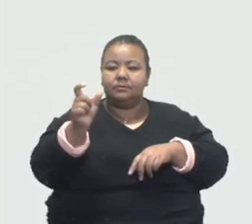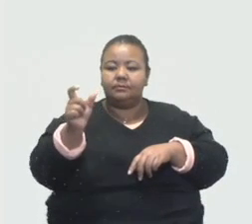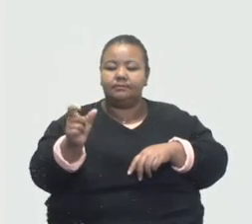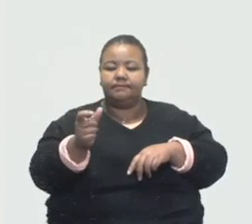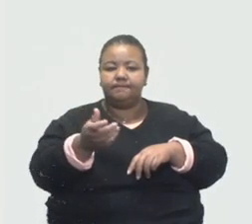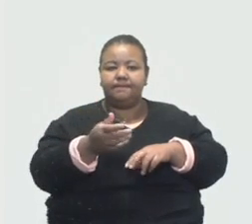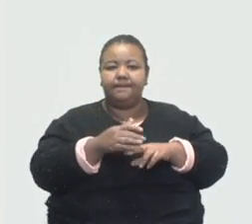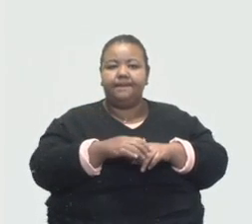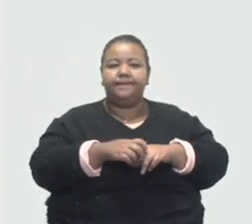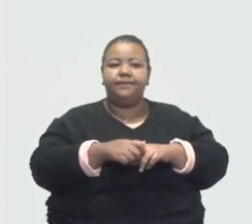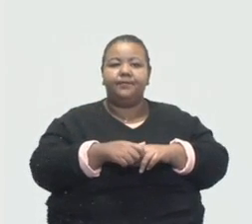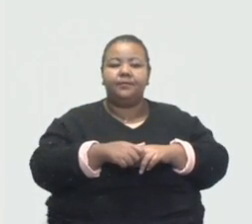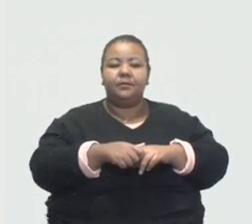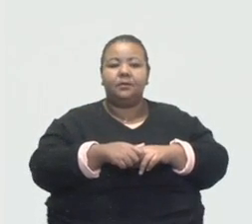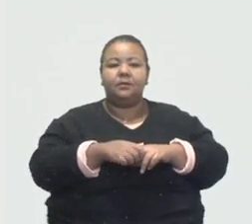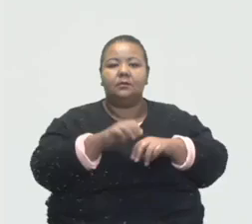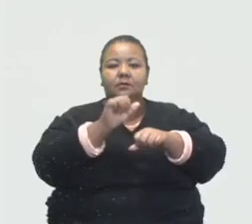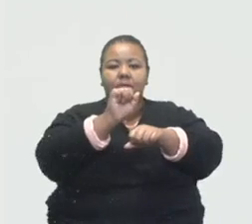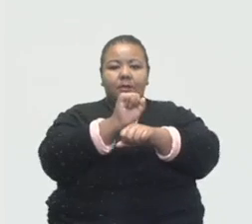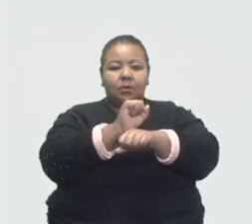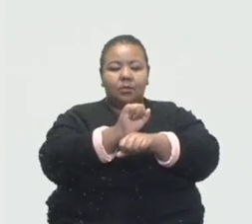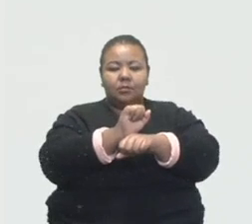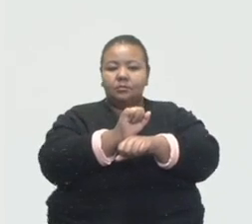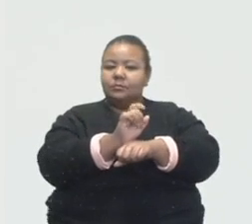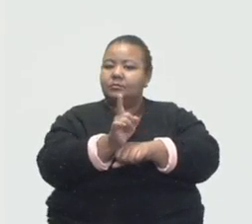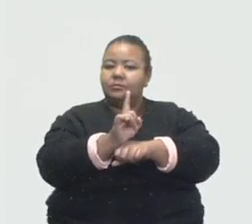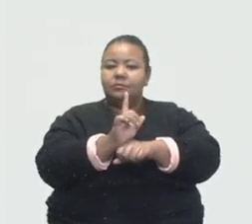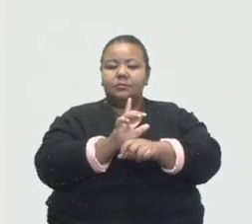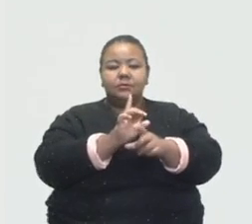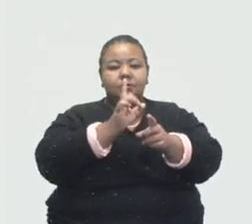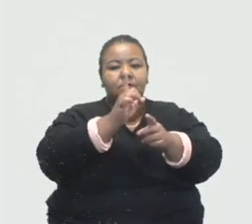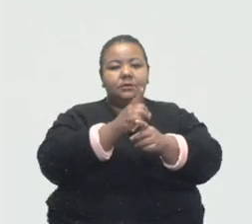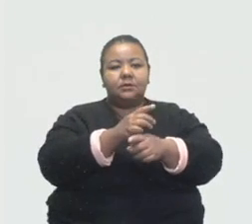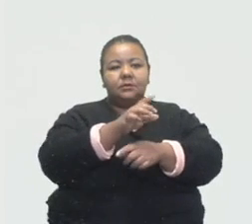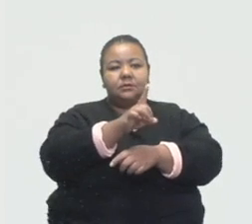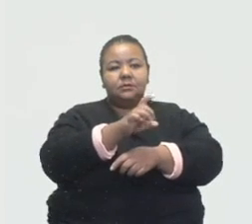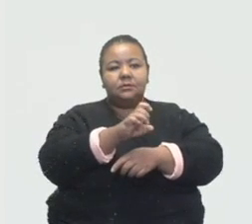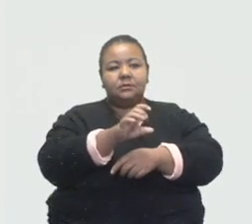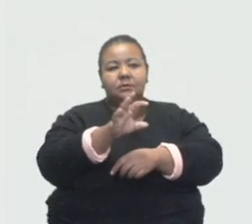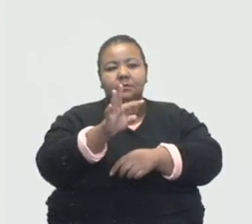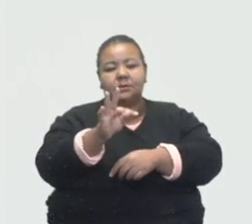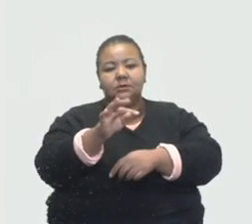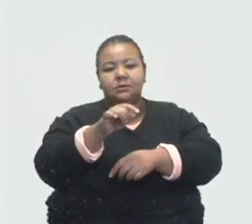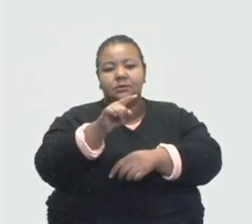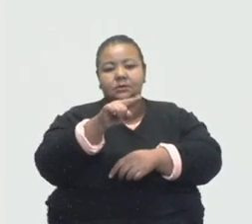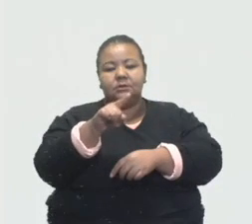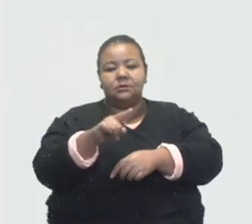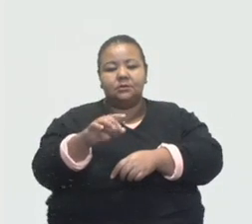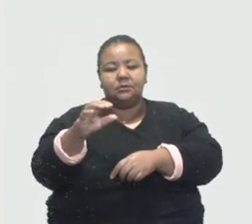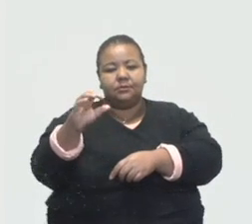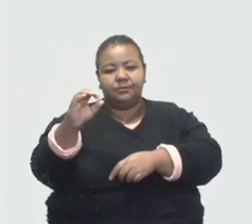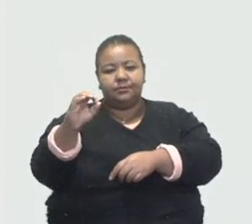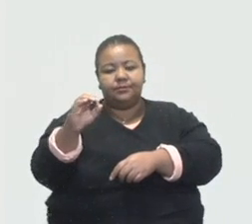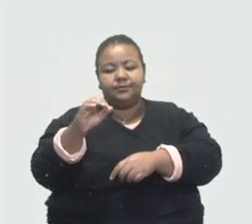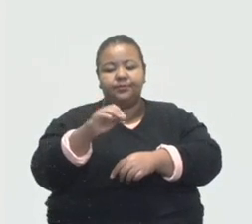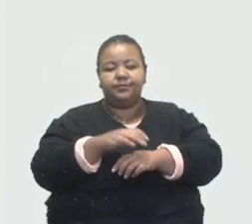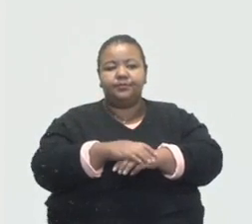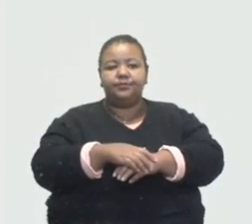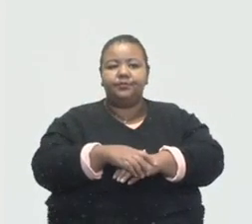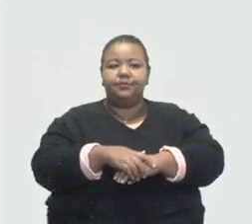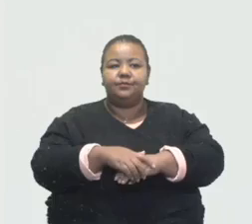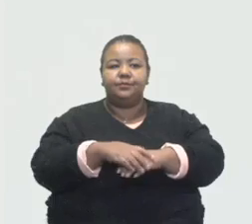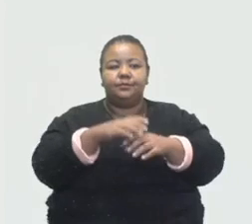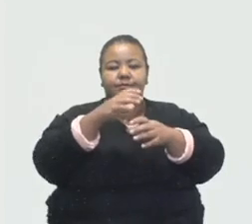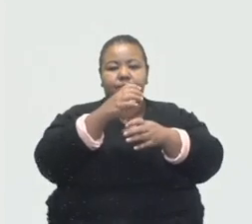matriz. Vamos para aí? Não. Temos que encontrar o determinante, e esse determinante ele tem que ser nulo. Então, calculando